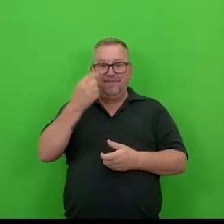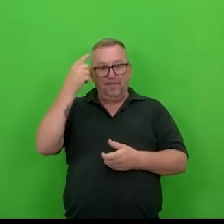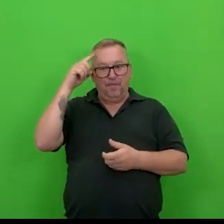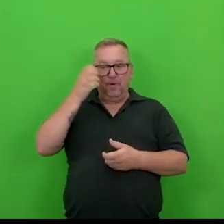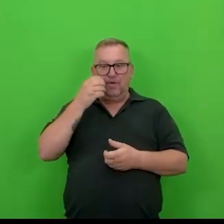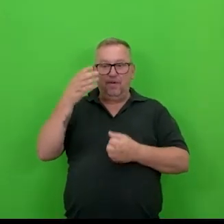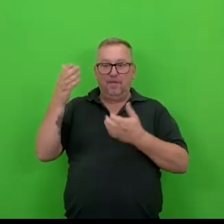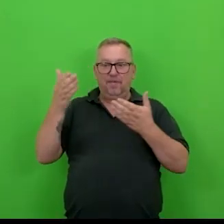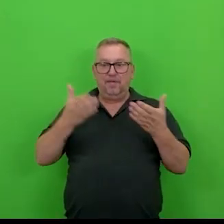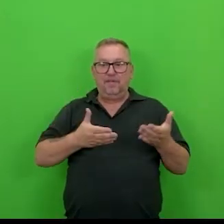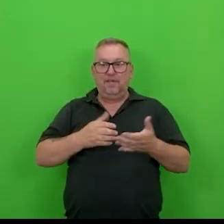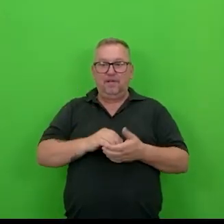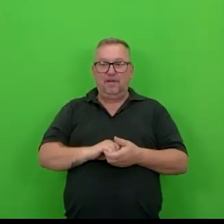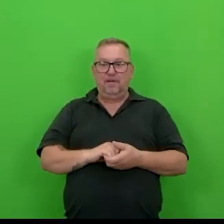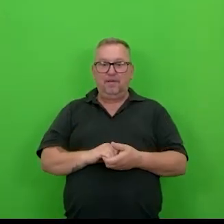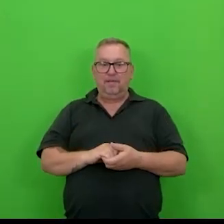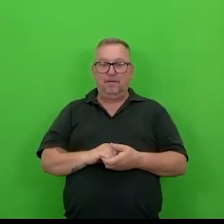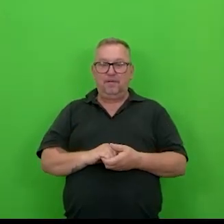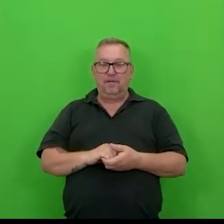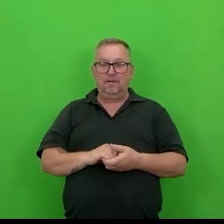Bom dia, seja bem-vindo.